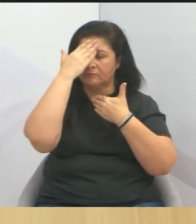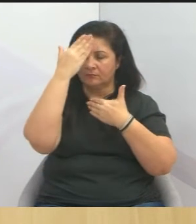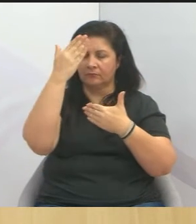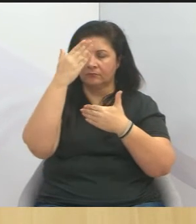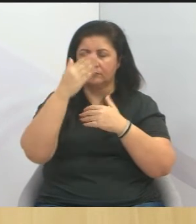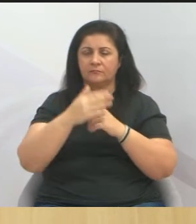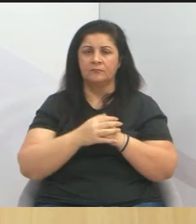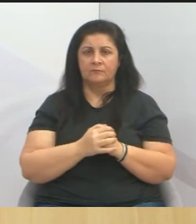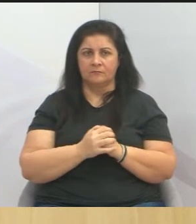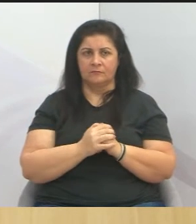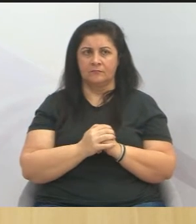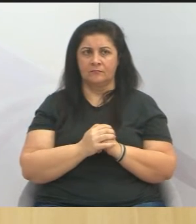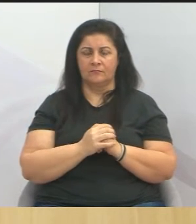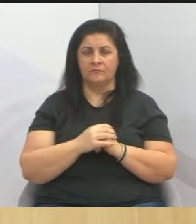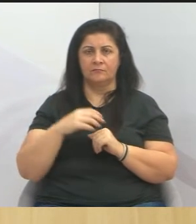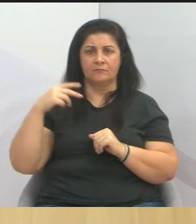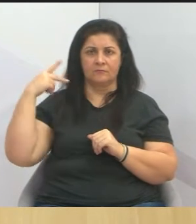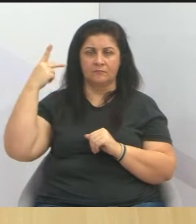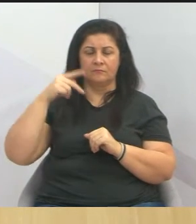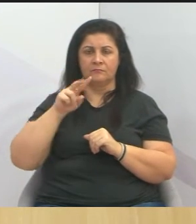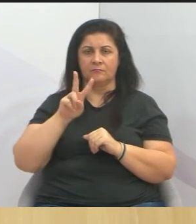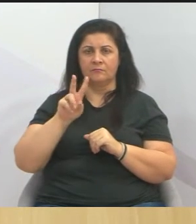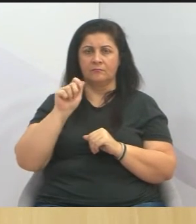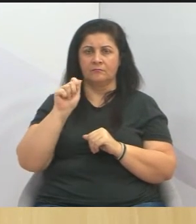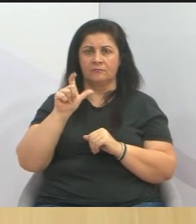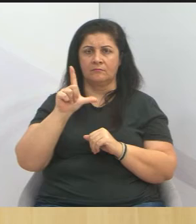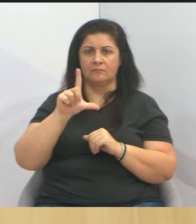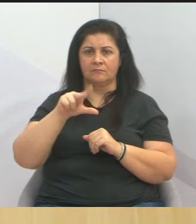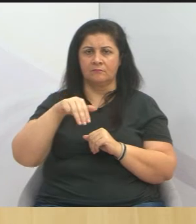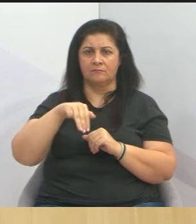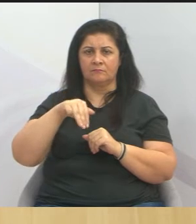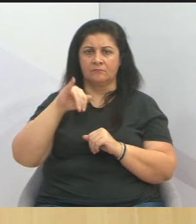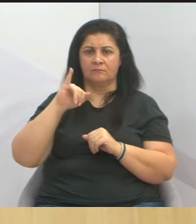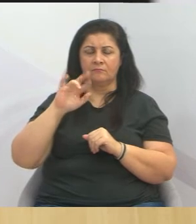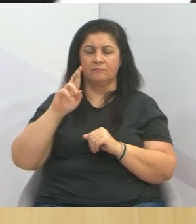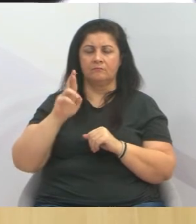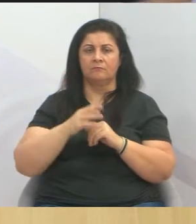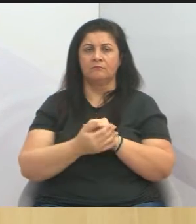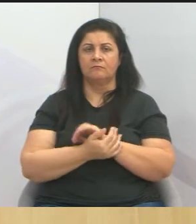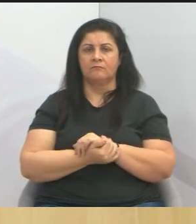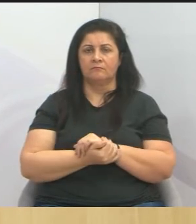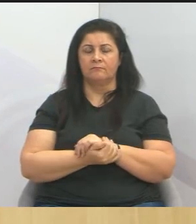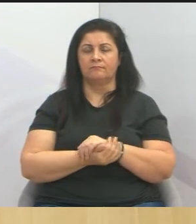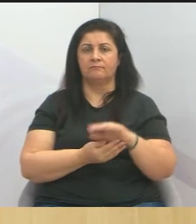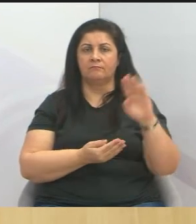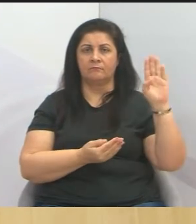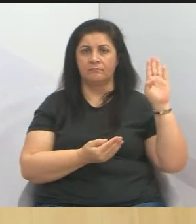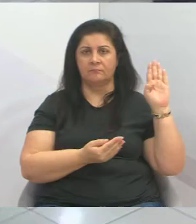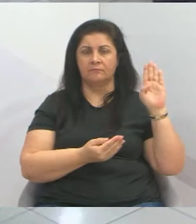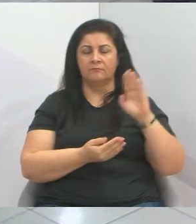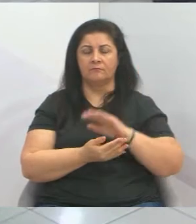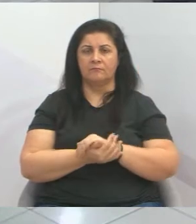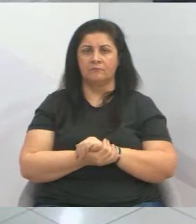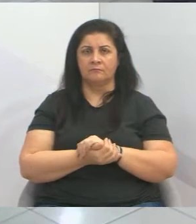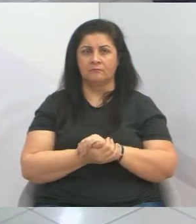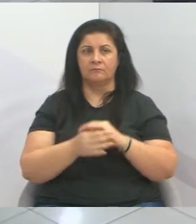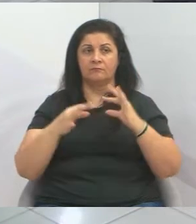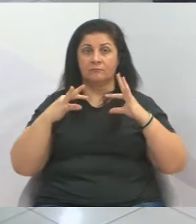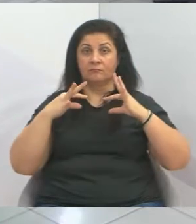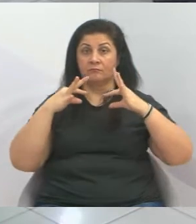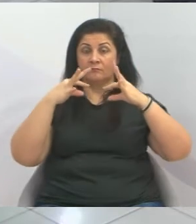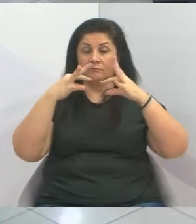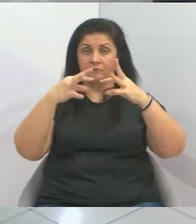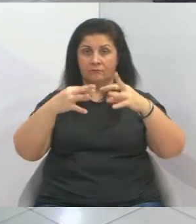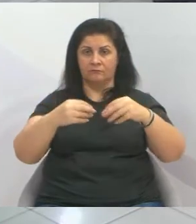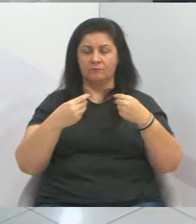dispensada subscrevemos autoria Valmir do Meia Lua foi pedido votação se fazer Presidente aqui são todos da